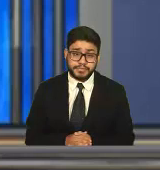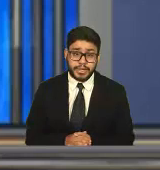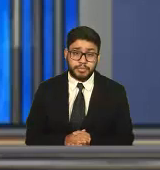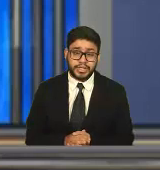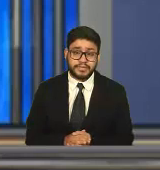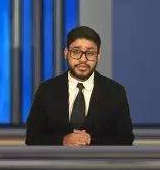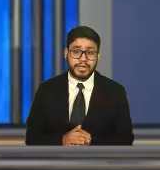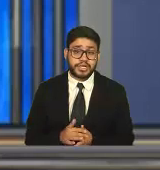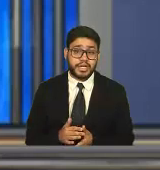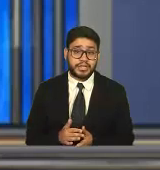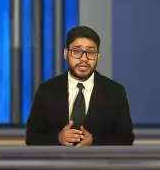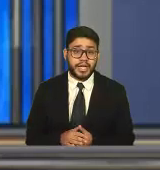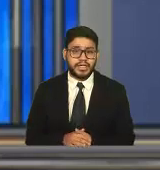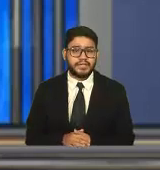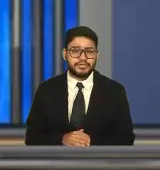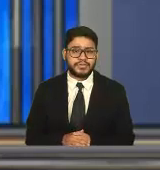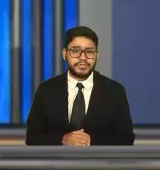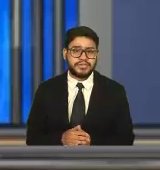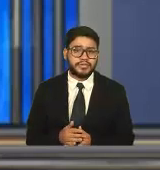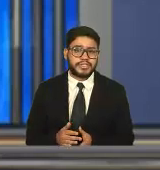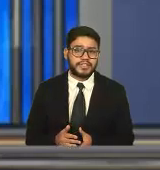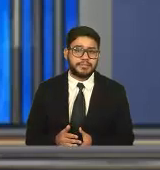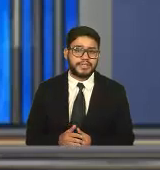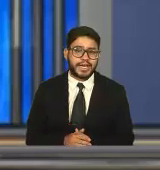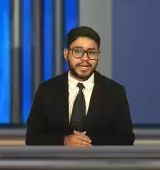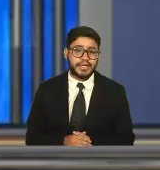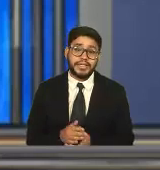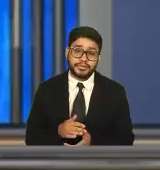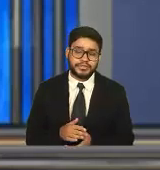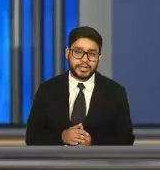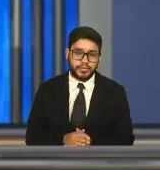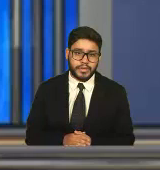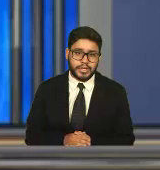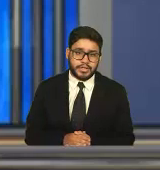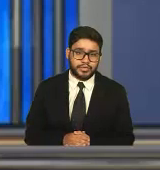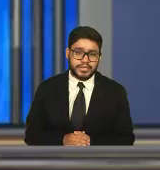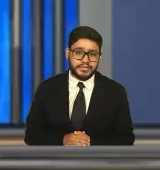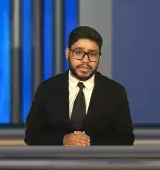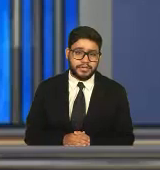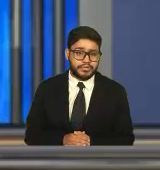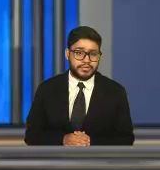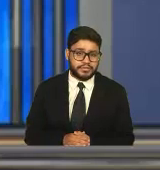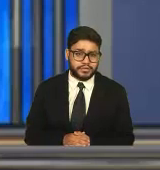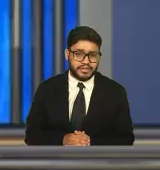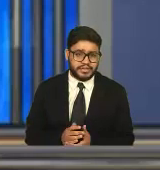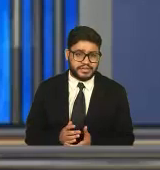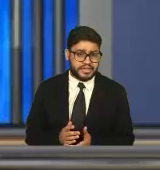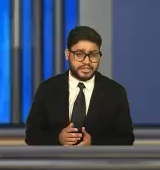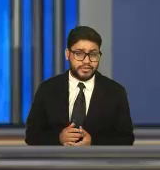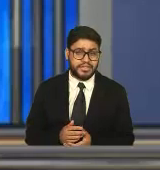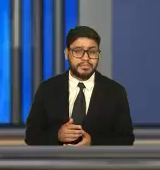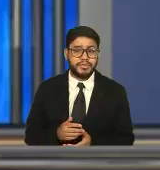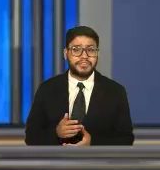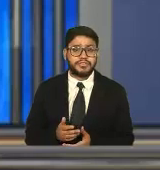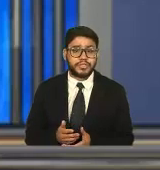e saudáveis para a população de baixa renda em situação de insegurança alimentar e nutricional durante os períodos de a foram